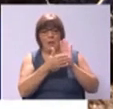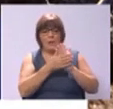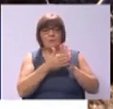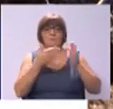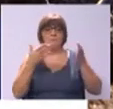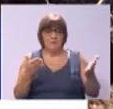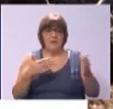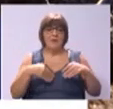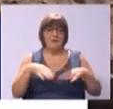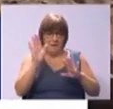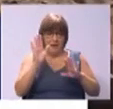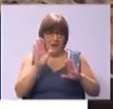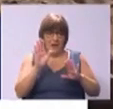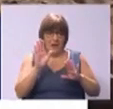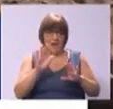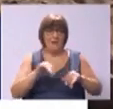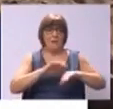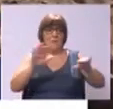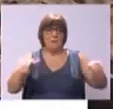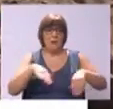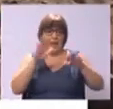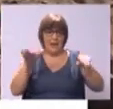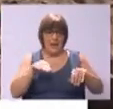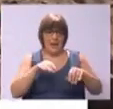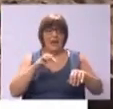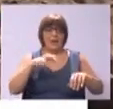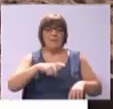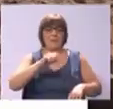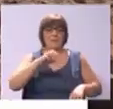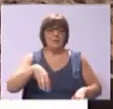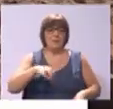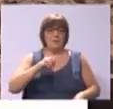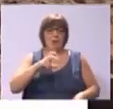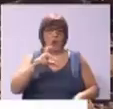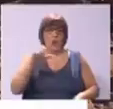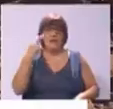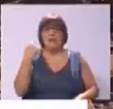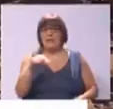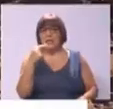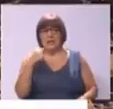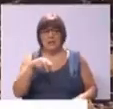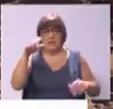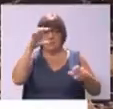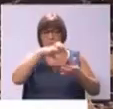portanto, irá nascer na Praia da Memória, conforme sempre esteve previsto.